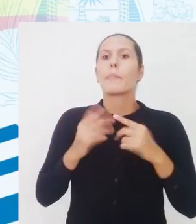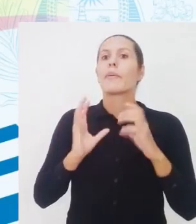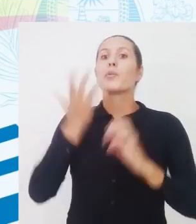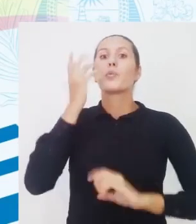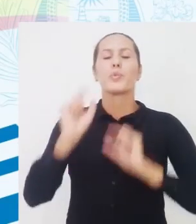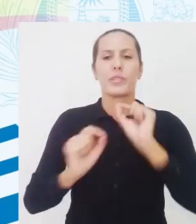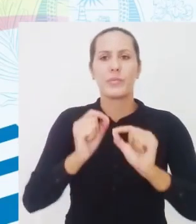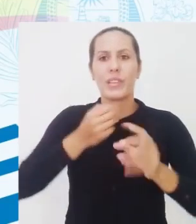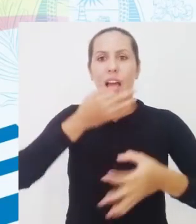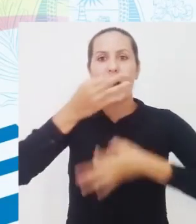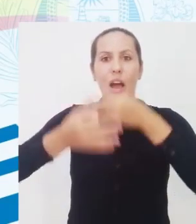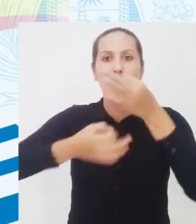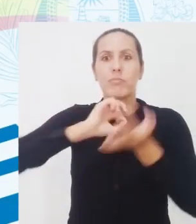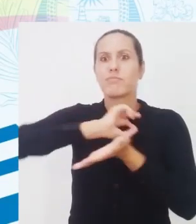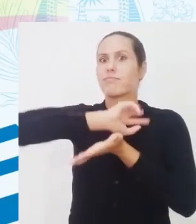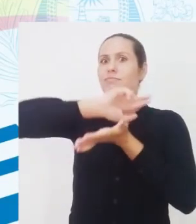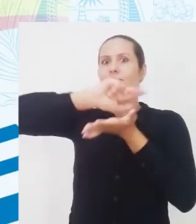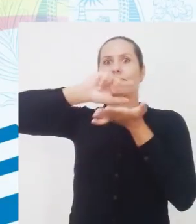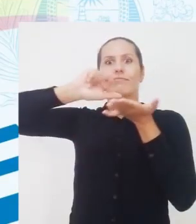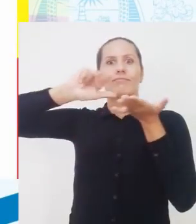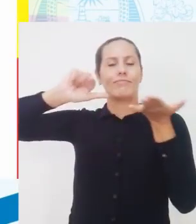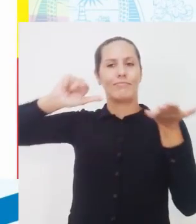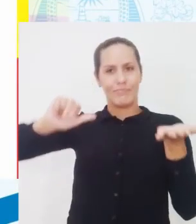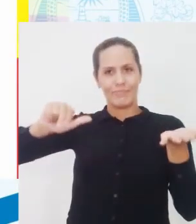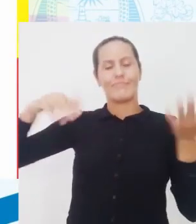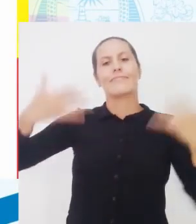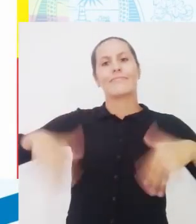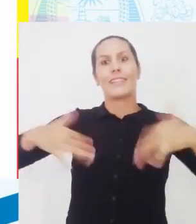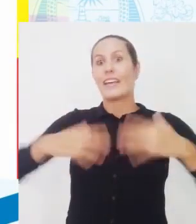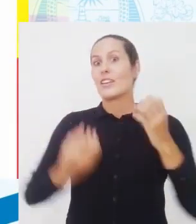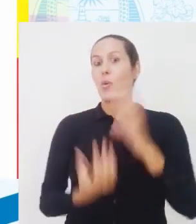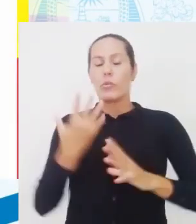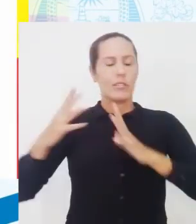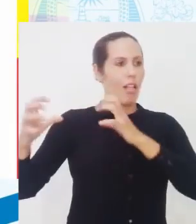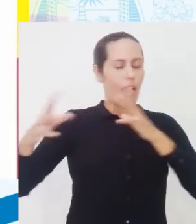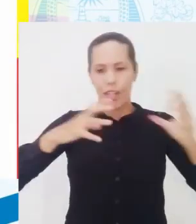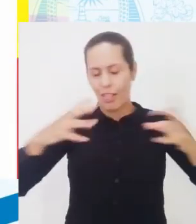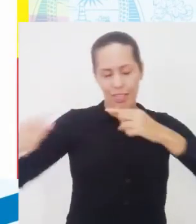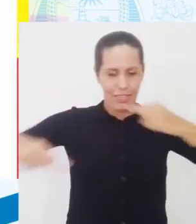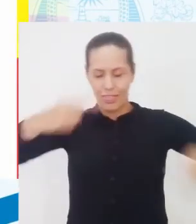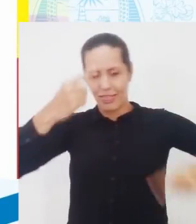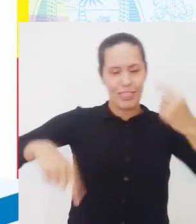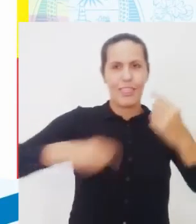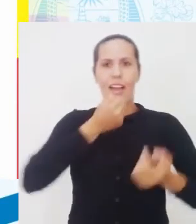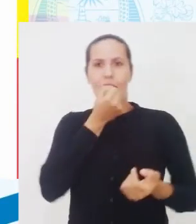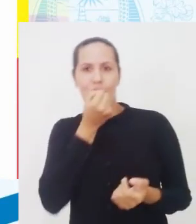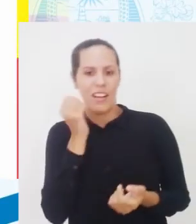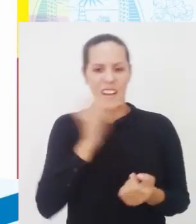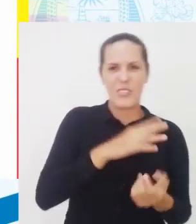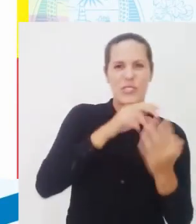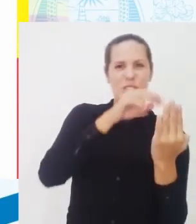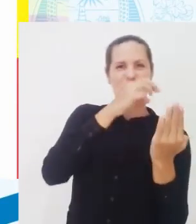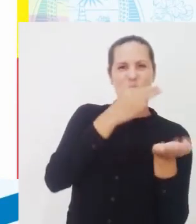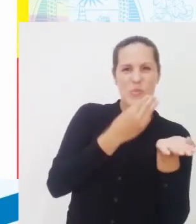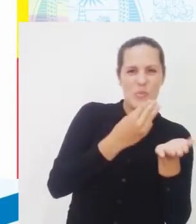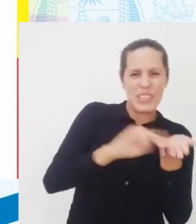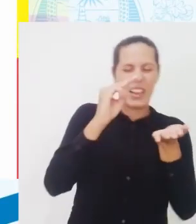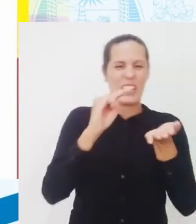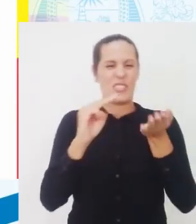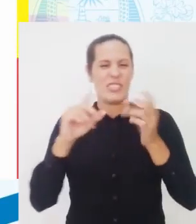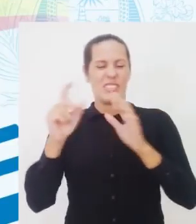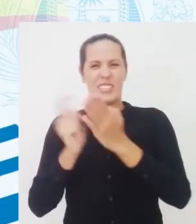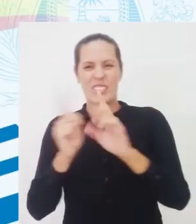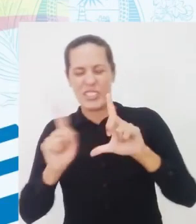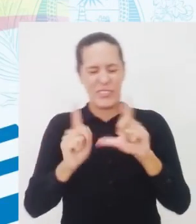pergunta que eu fiz lá vai aparecer para vocês agora. Eu perguntei para eles qual é o melhor time de Pernambuco e